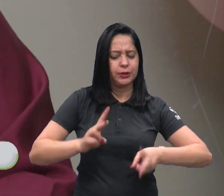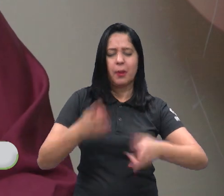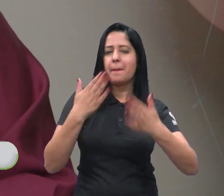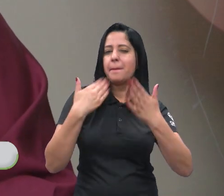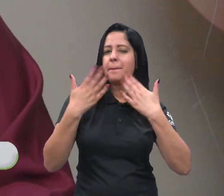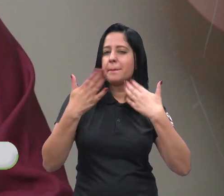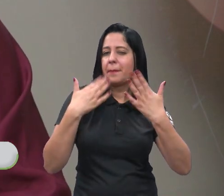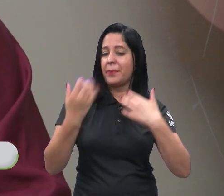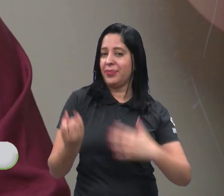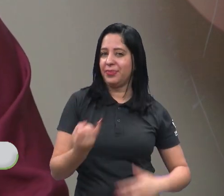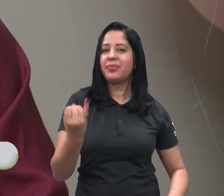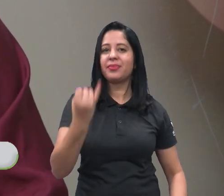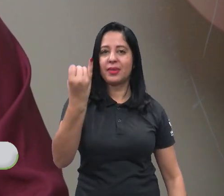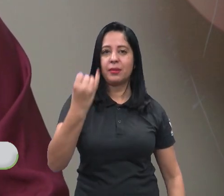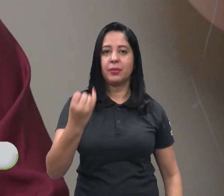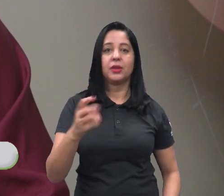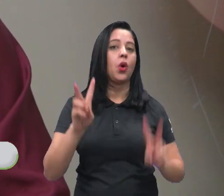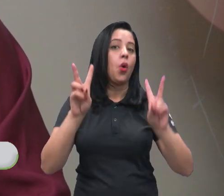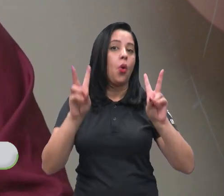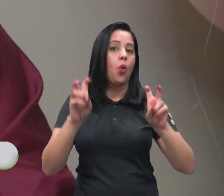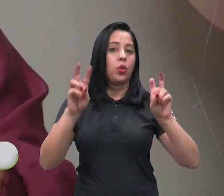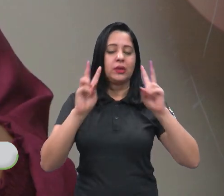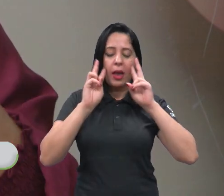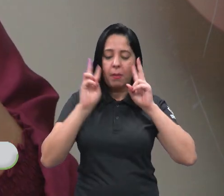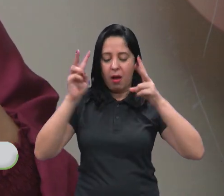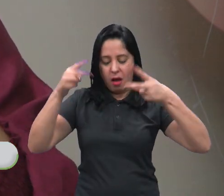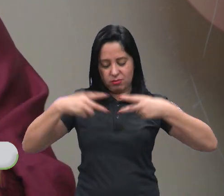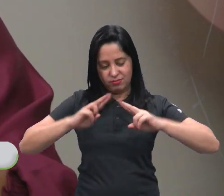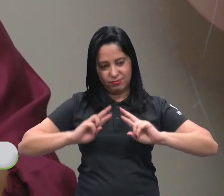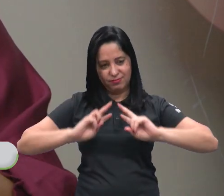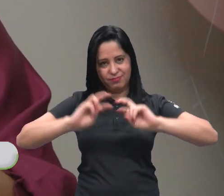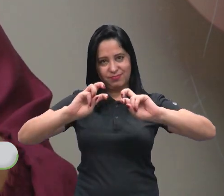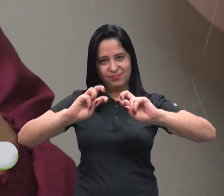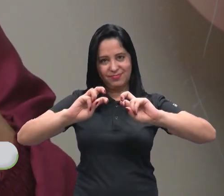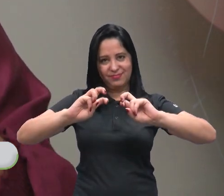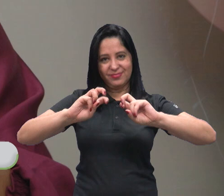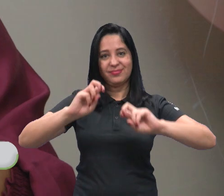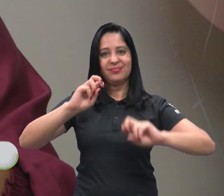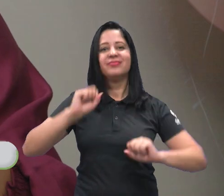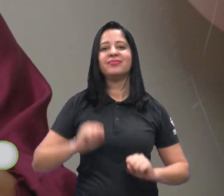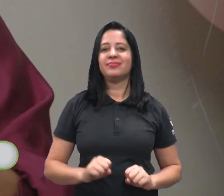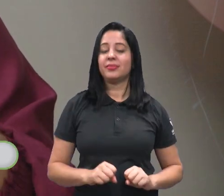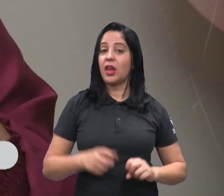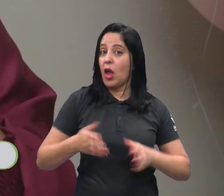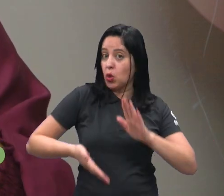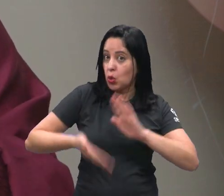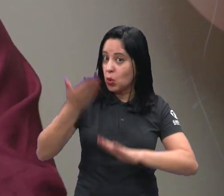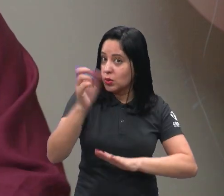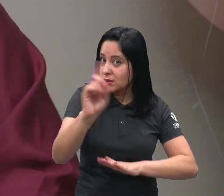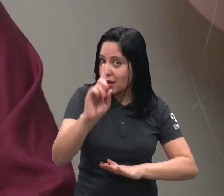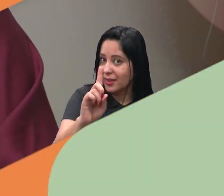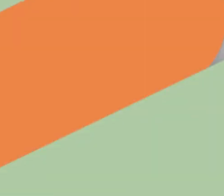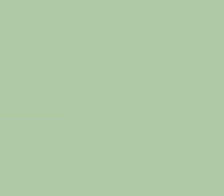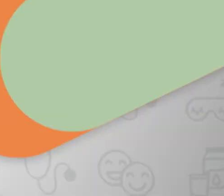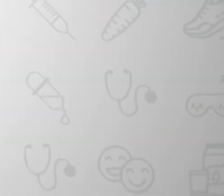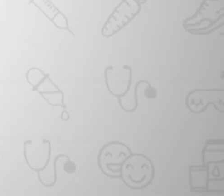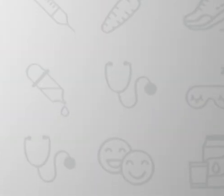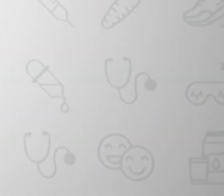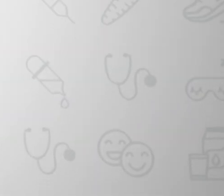tão importante sobre o autoconhecimento. Então, sobre o autoconhecimento. Então, fica aí que nós já voltamos.